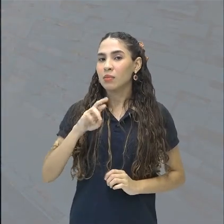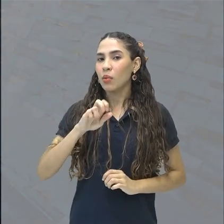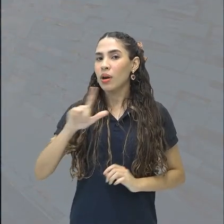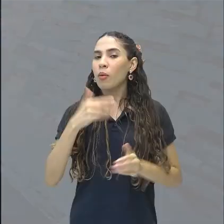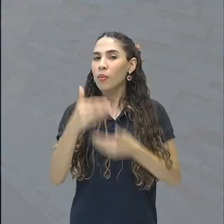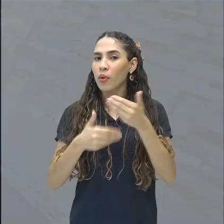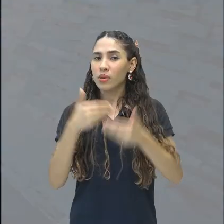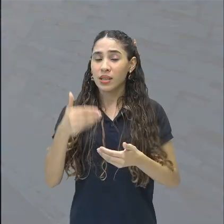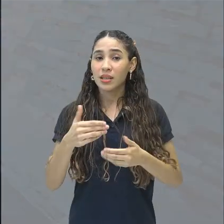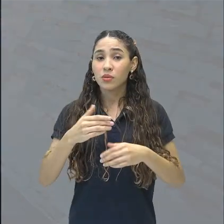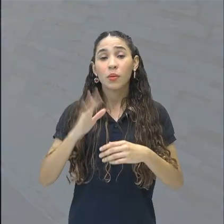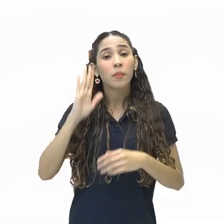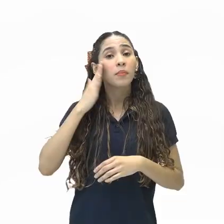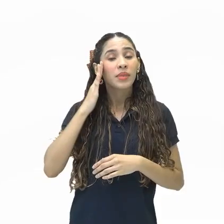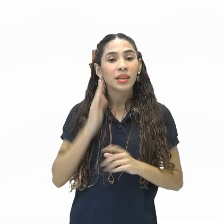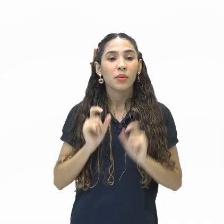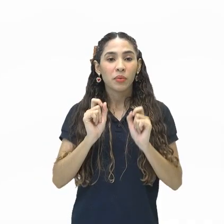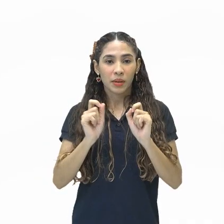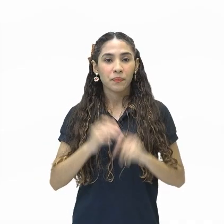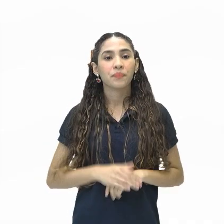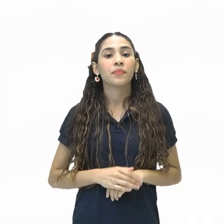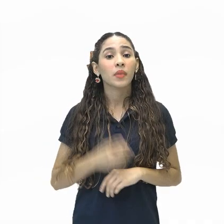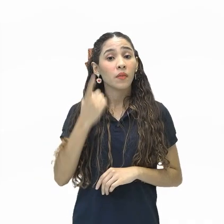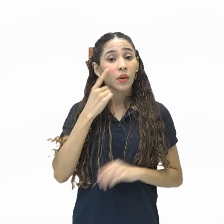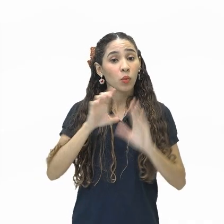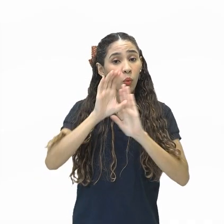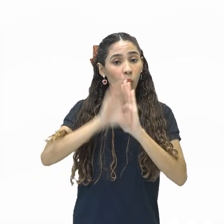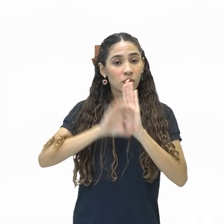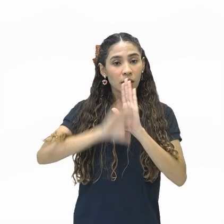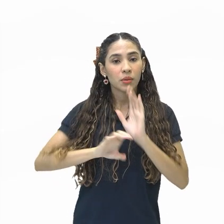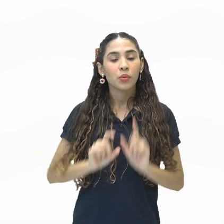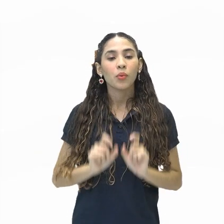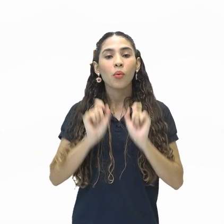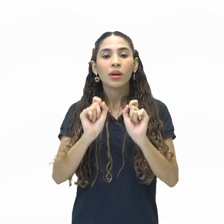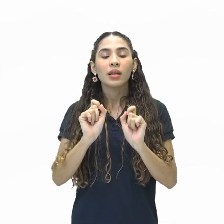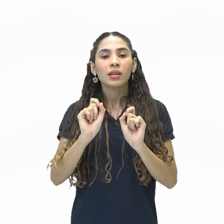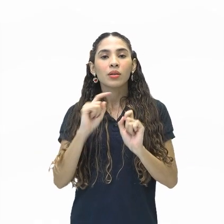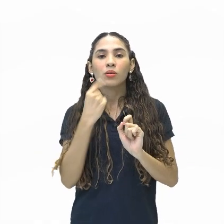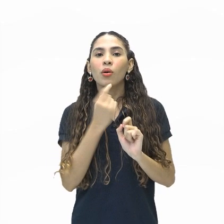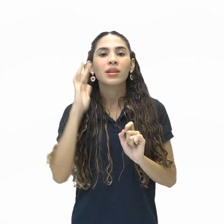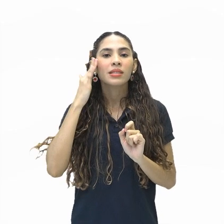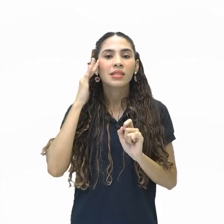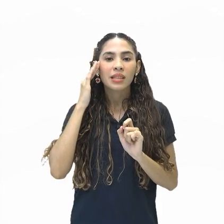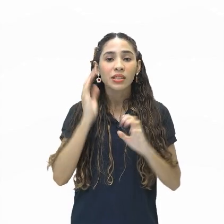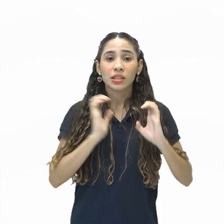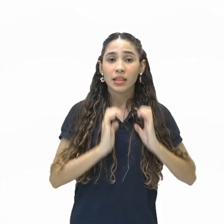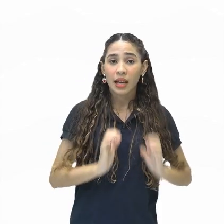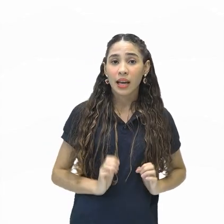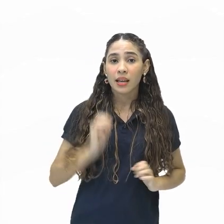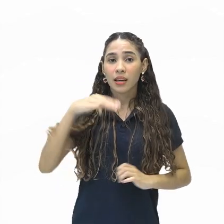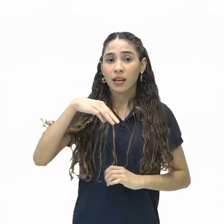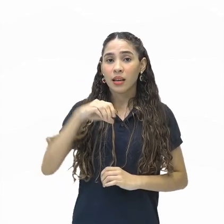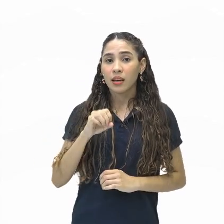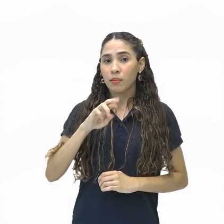todo? Primeiro a gente vai entender, olha só, vamos ver os conceitos. O que a gente entende por ética e moral? Ética e moral são a mesma